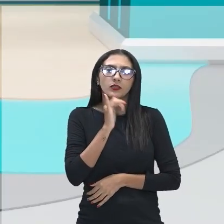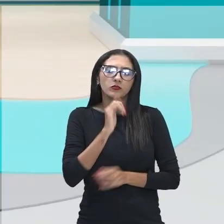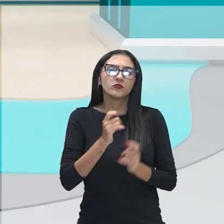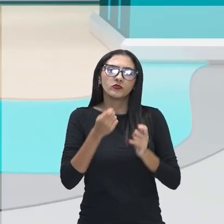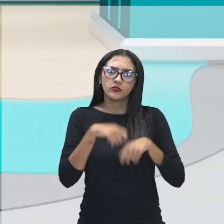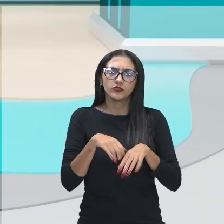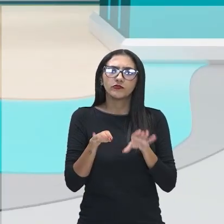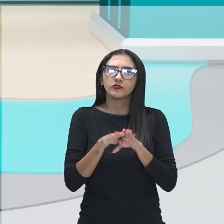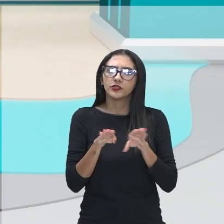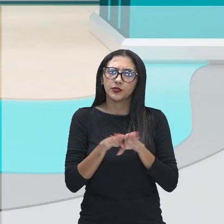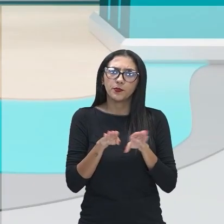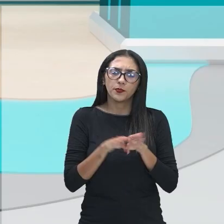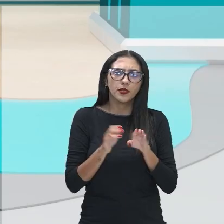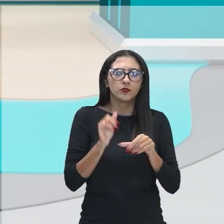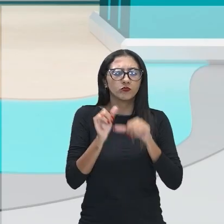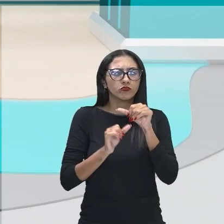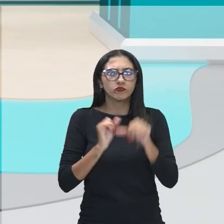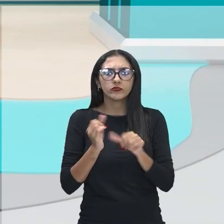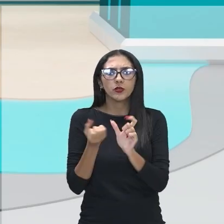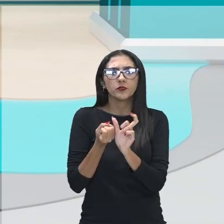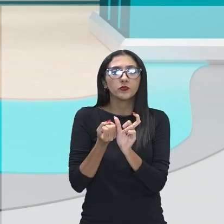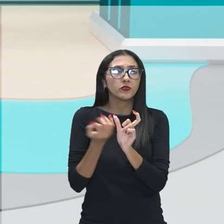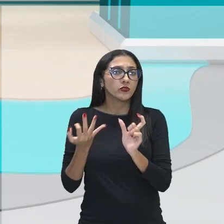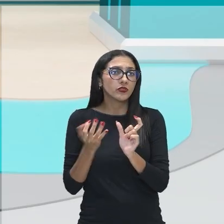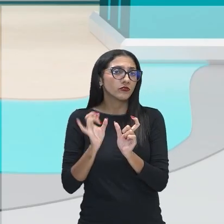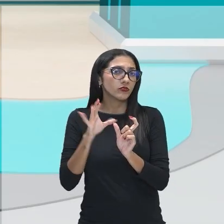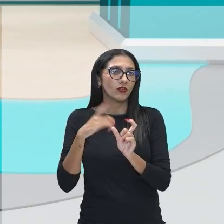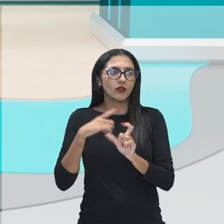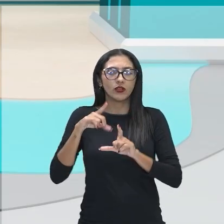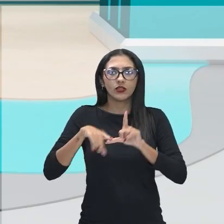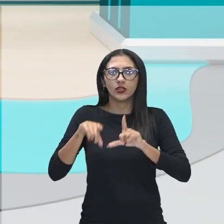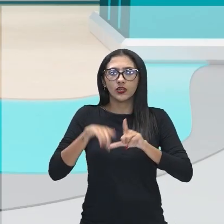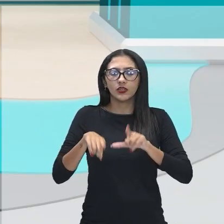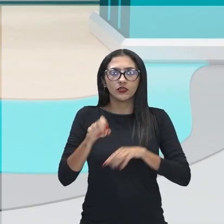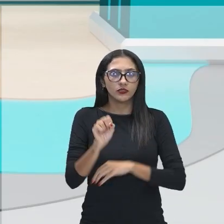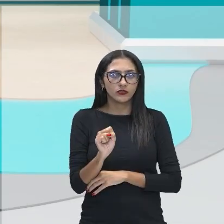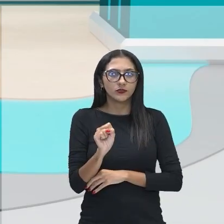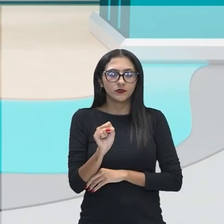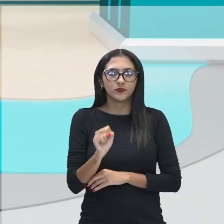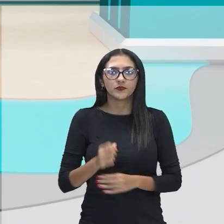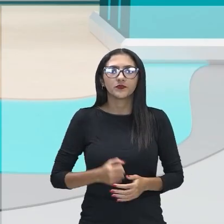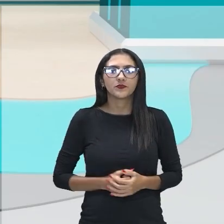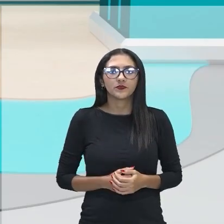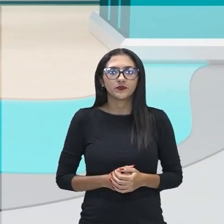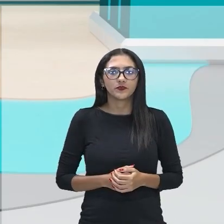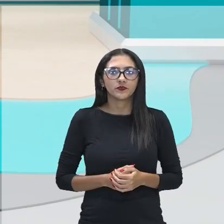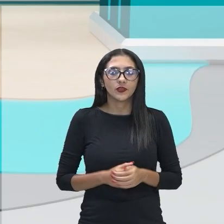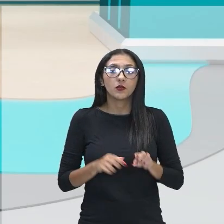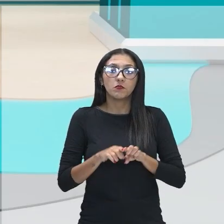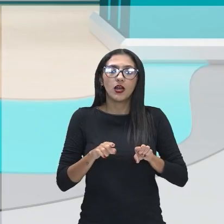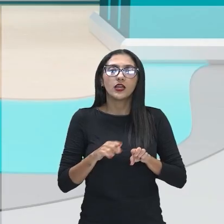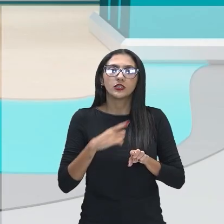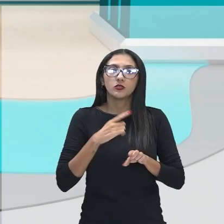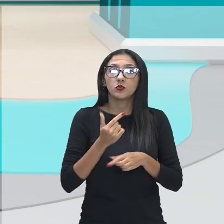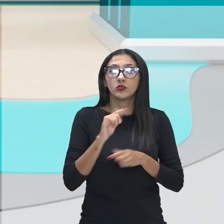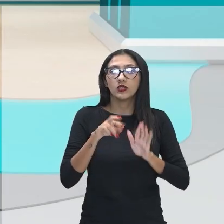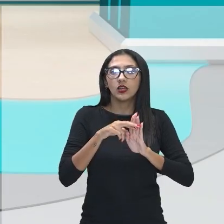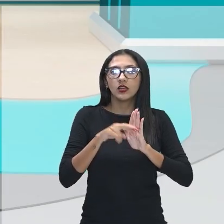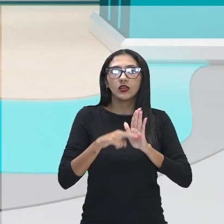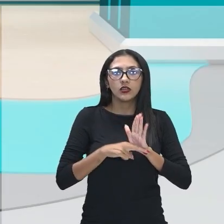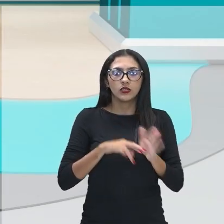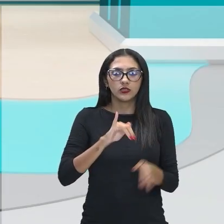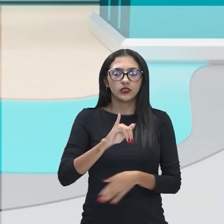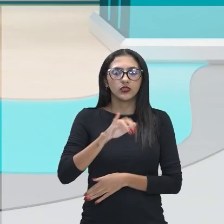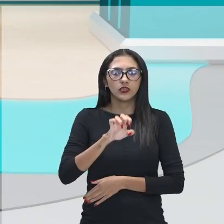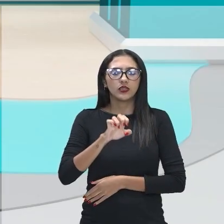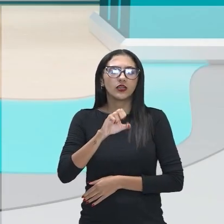ser mudados para o plural só com a letra S, mas temos também o IES, como nós vimos, que é todas